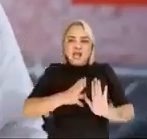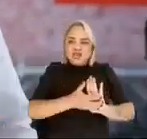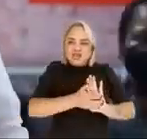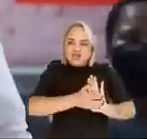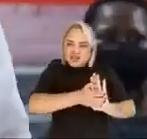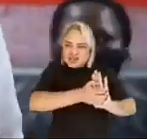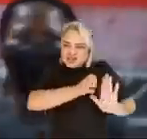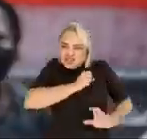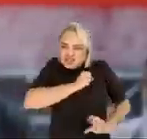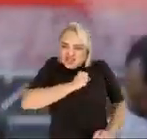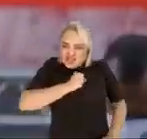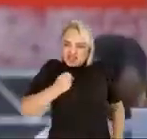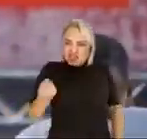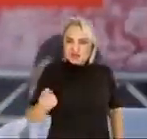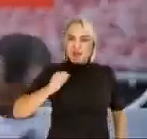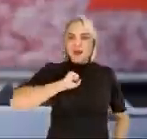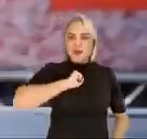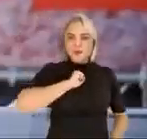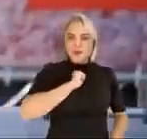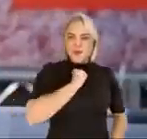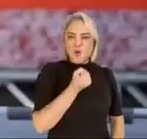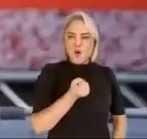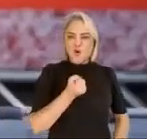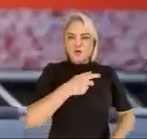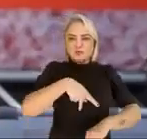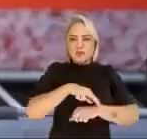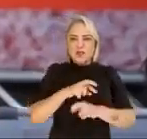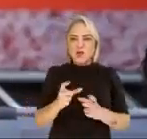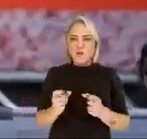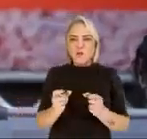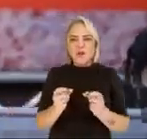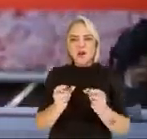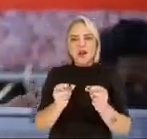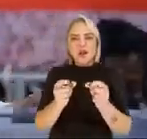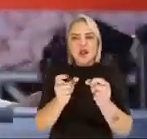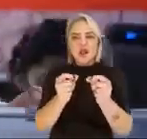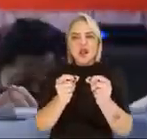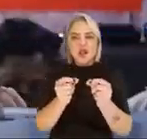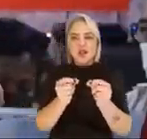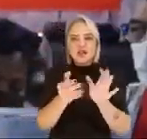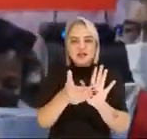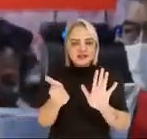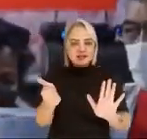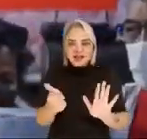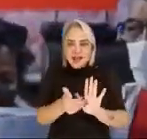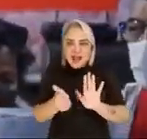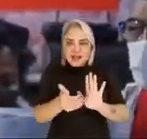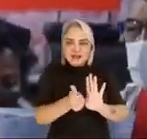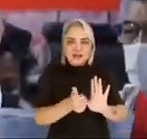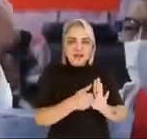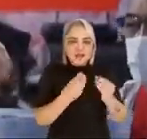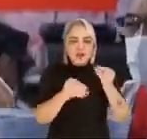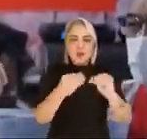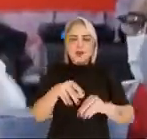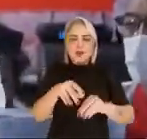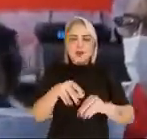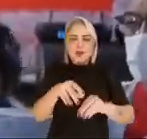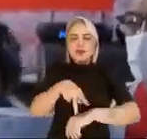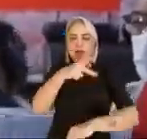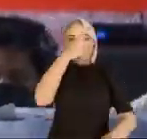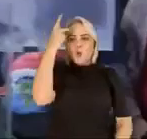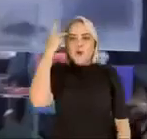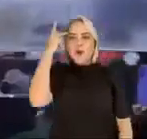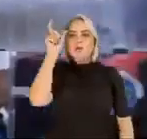como se fosse um tumor maligno. A gente tem que extirpá-lo e colocar nesse país alguém para cuidar, não